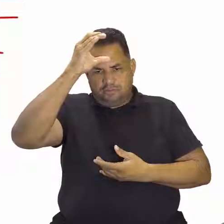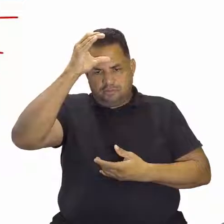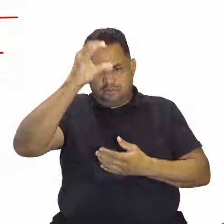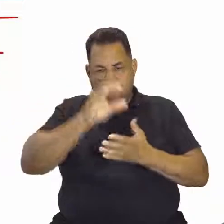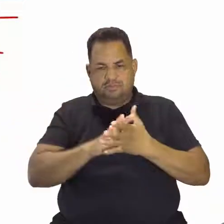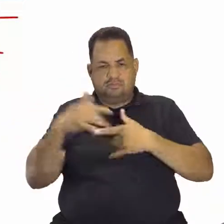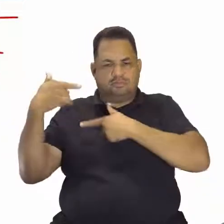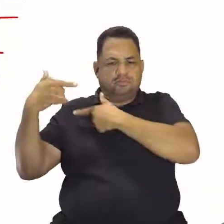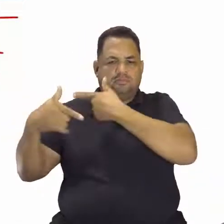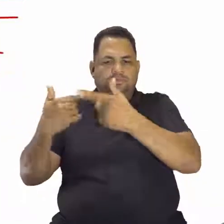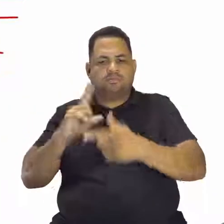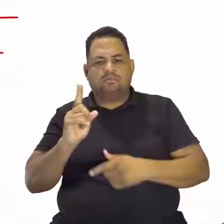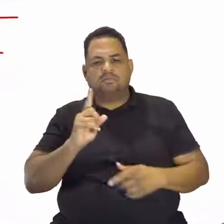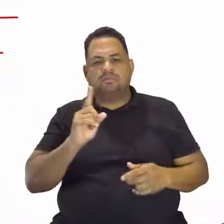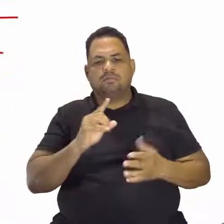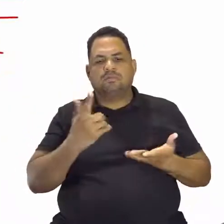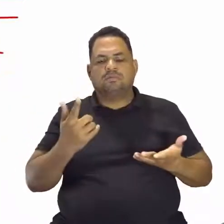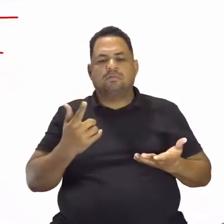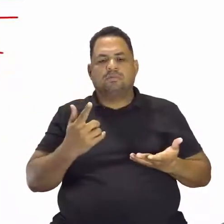só ali,